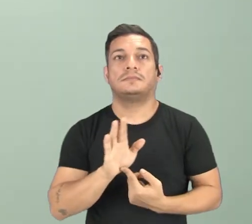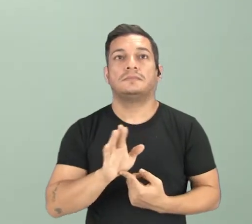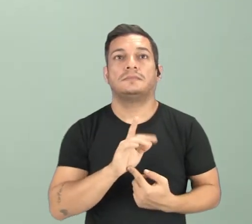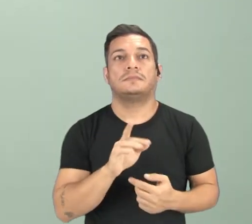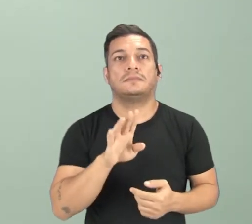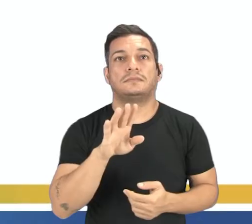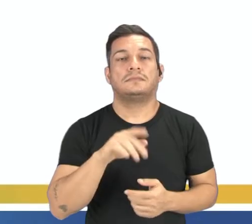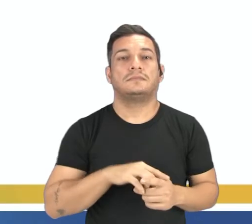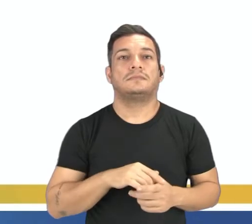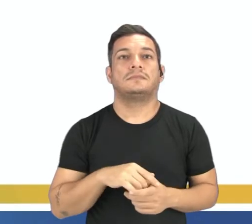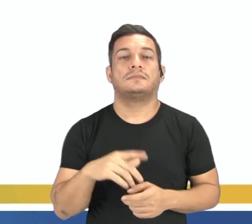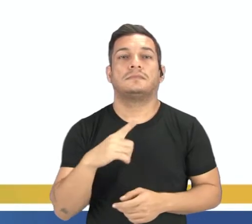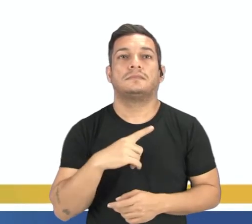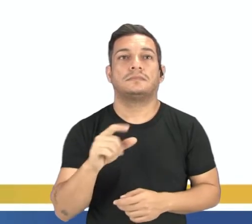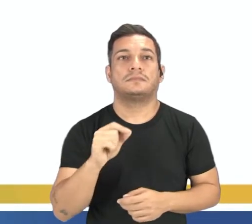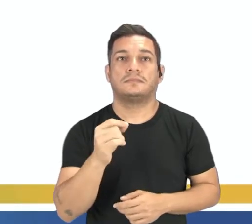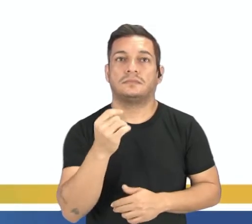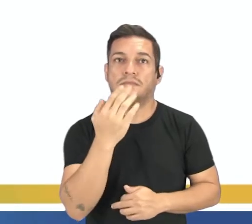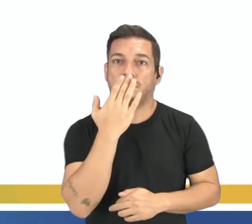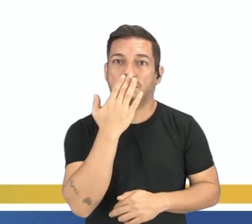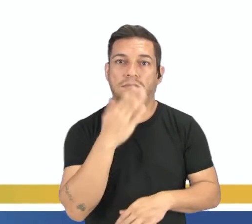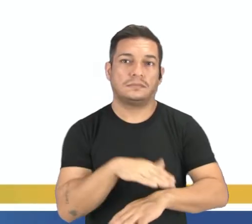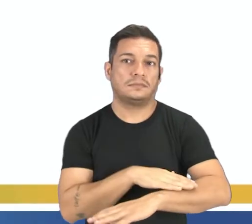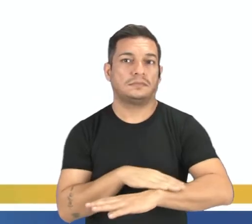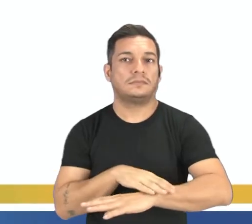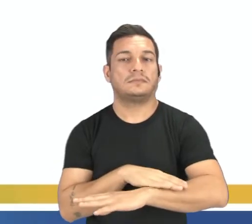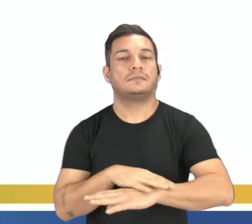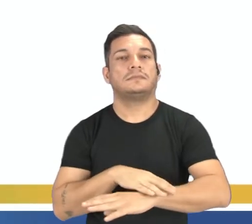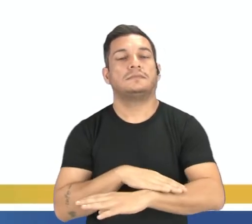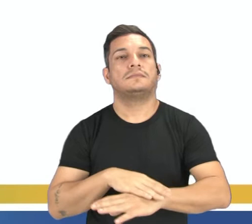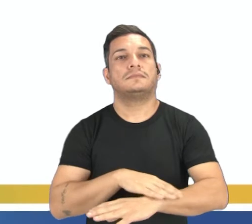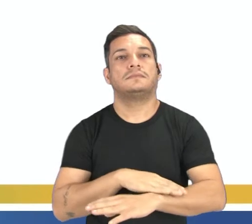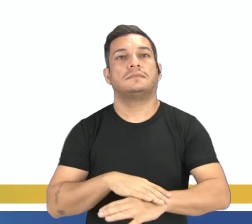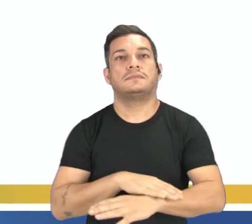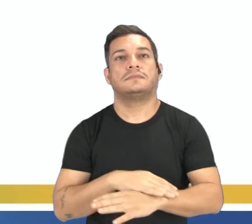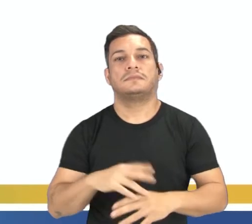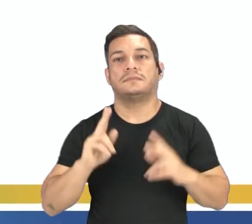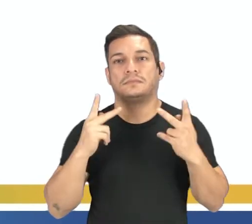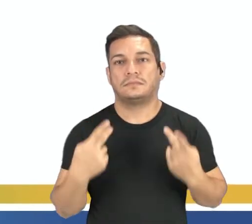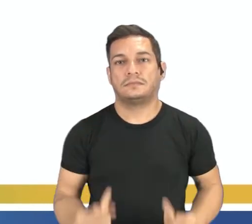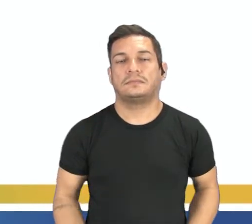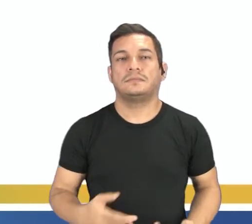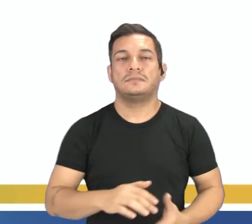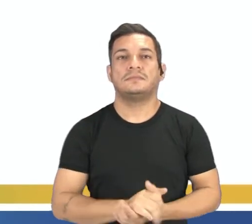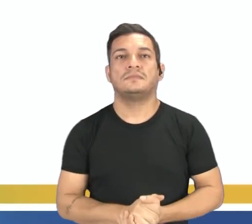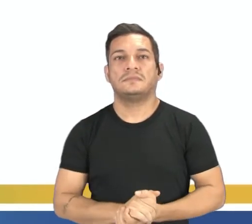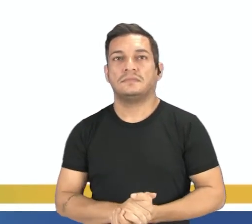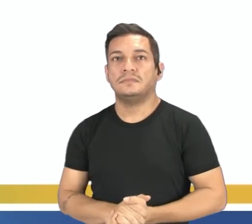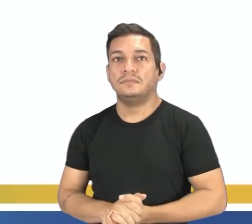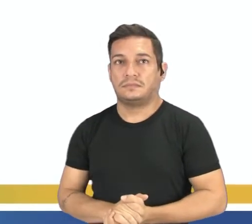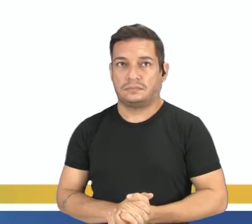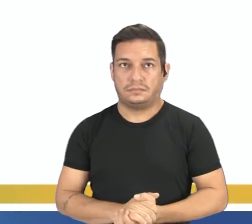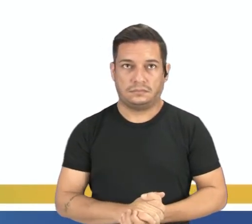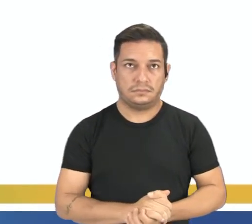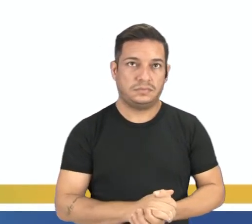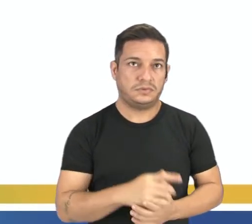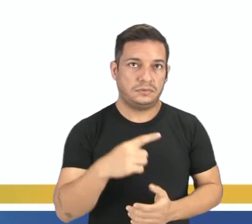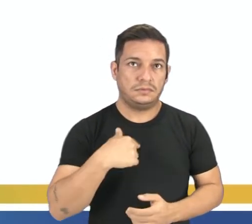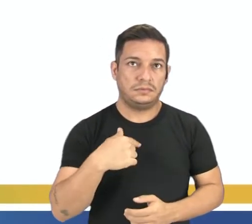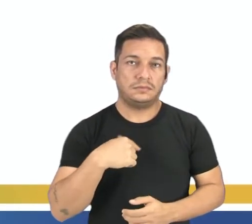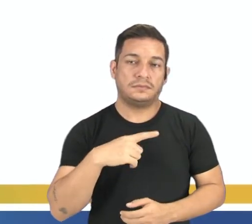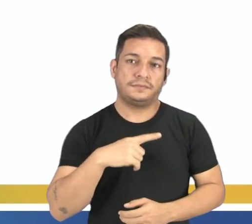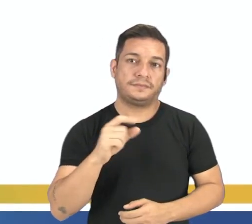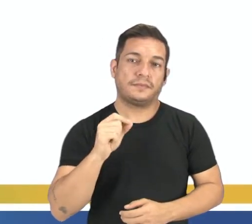quadro aí, eu vou ter a cor da nossa pele, né? A gente pode considerar a cor da pele humana. Então eu posso variar de